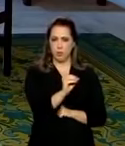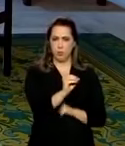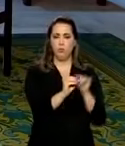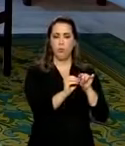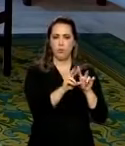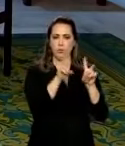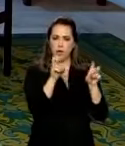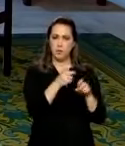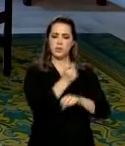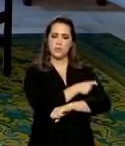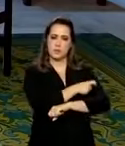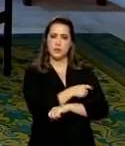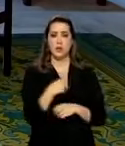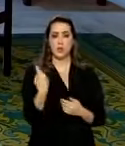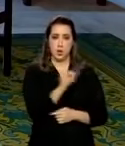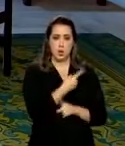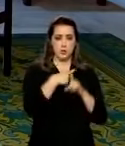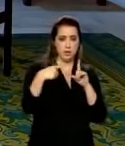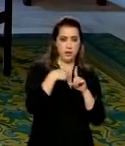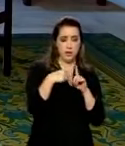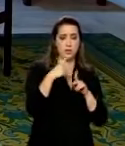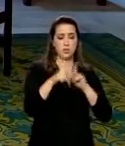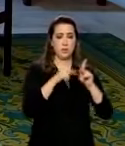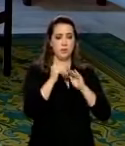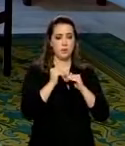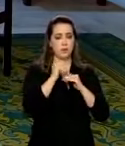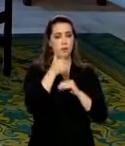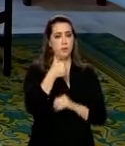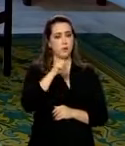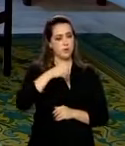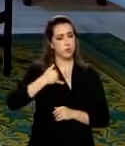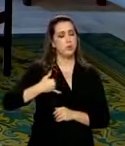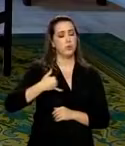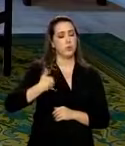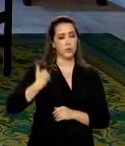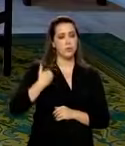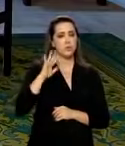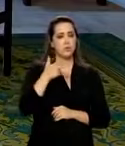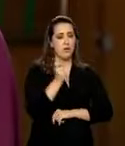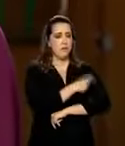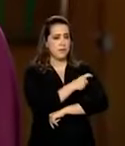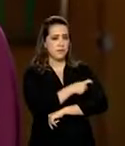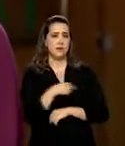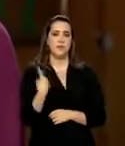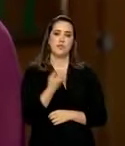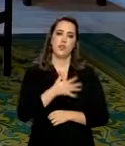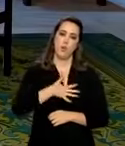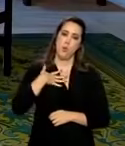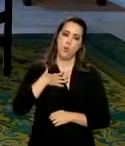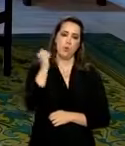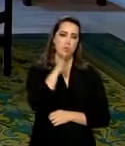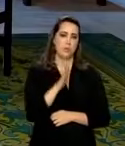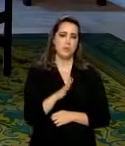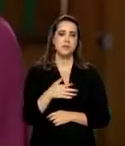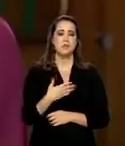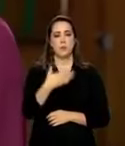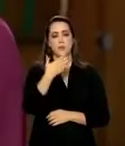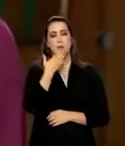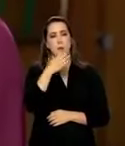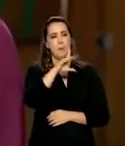população acima de 18 anos vacinada. Orgulho do Brasil. Eu peço a Deus que a vacina dê certo. O governo também